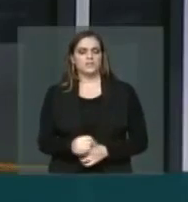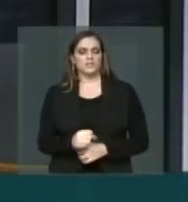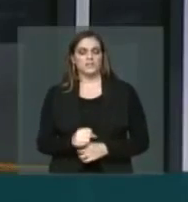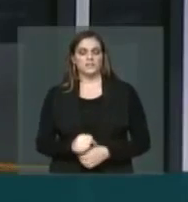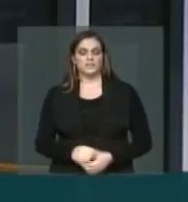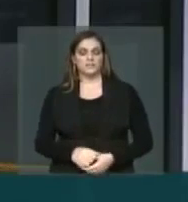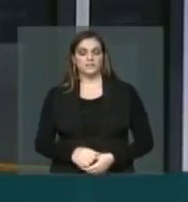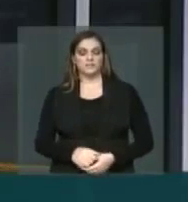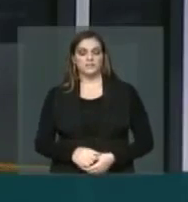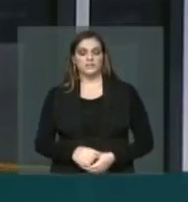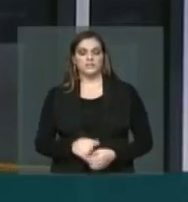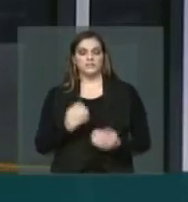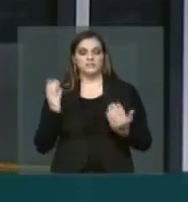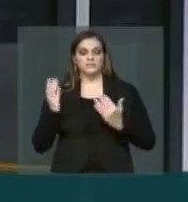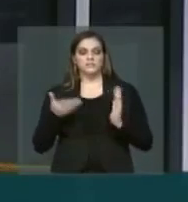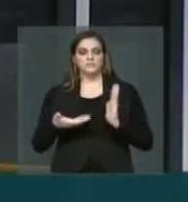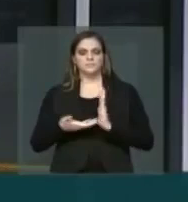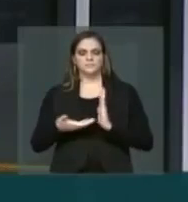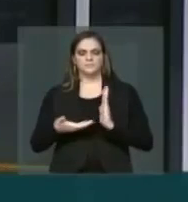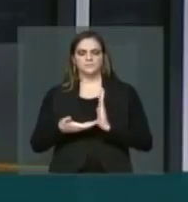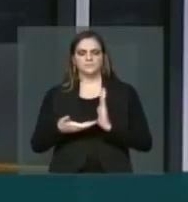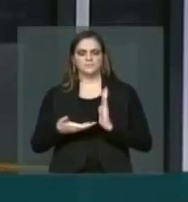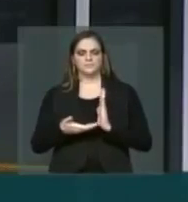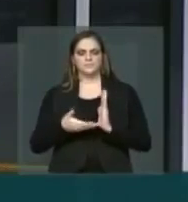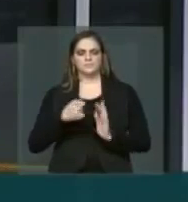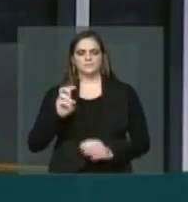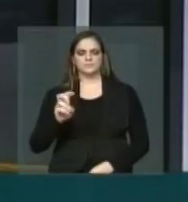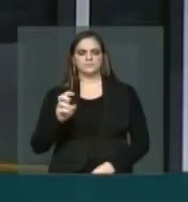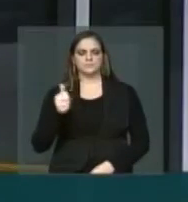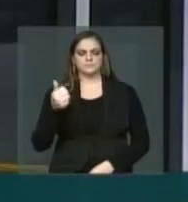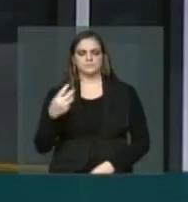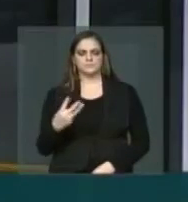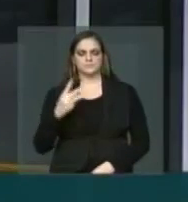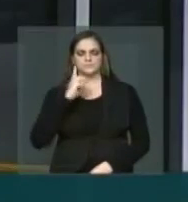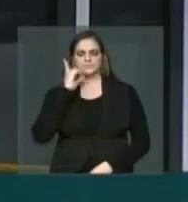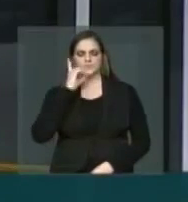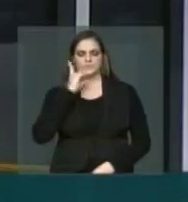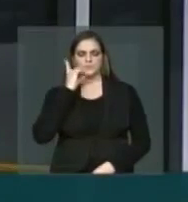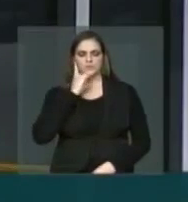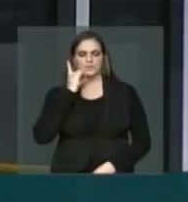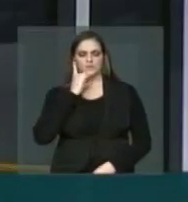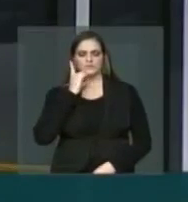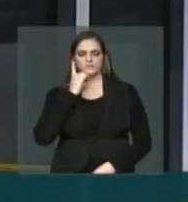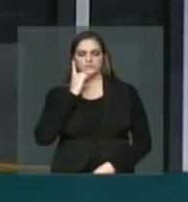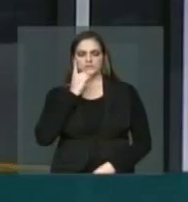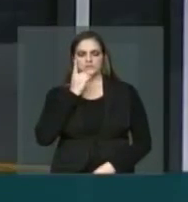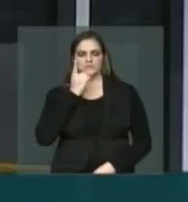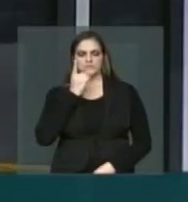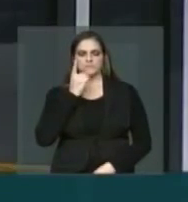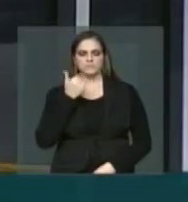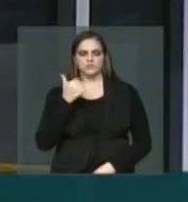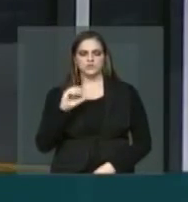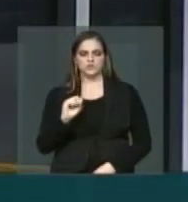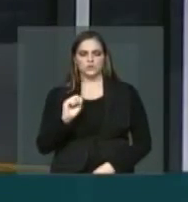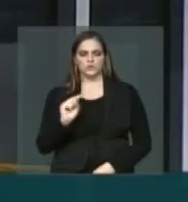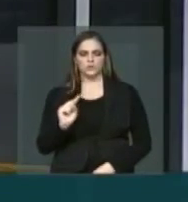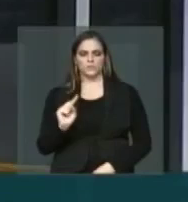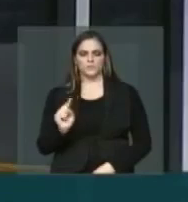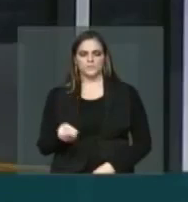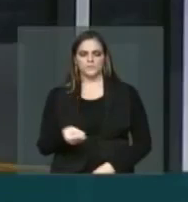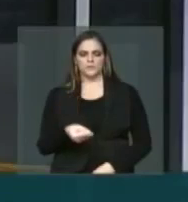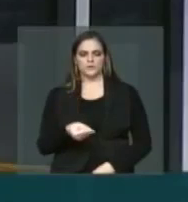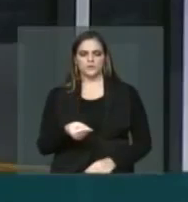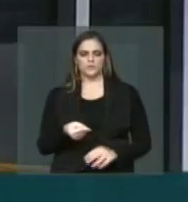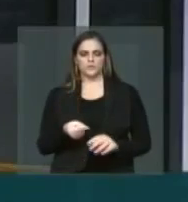na Câmara Federal para os 513 deputados e 18 mil